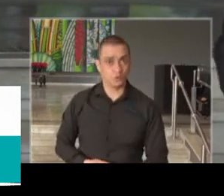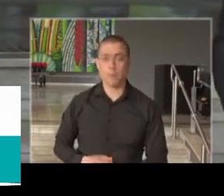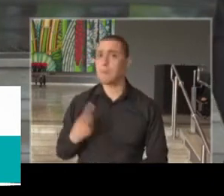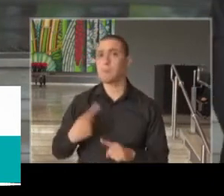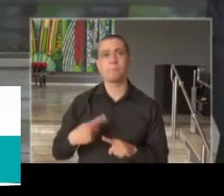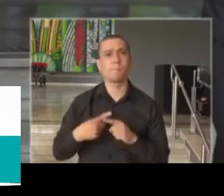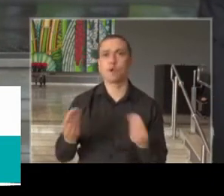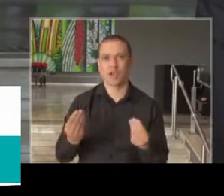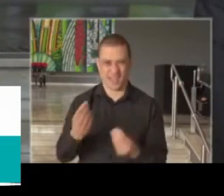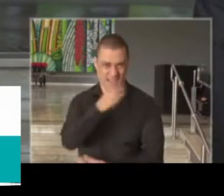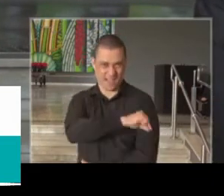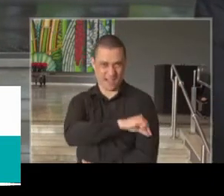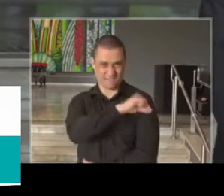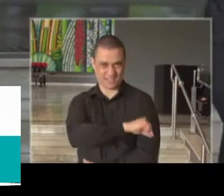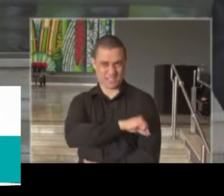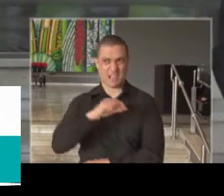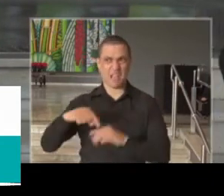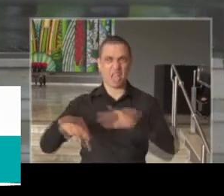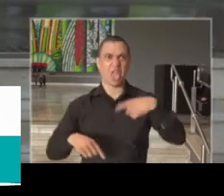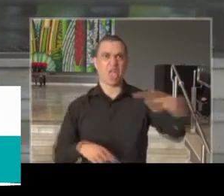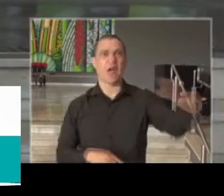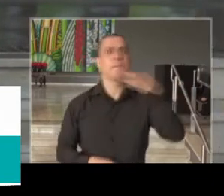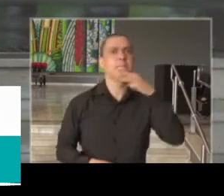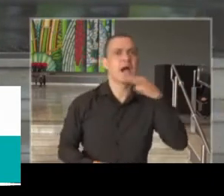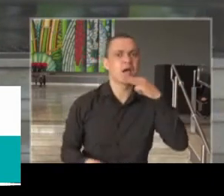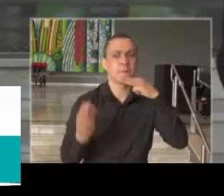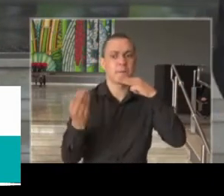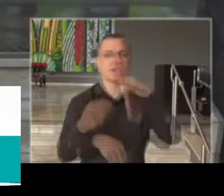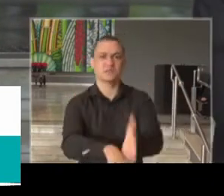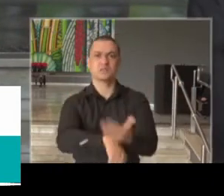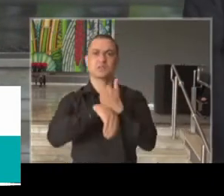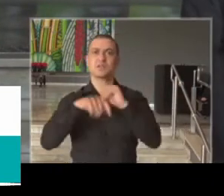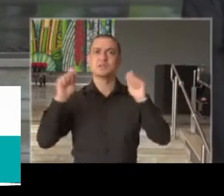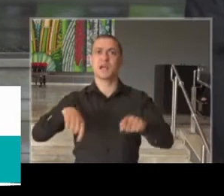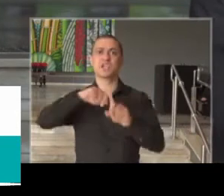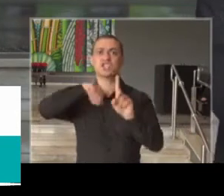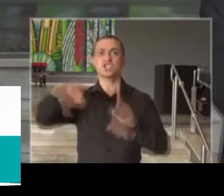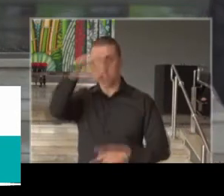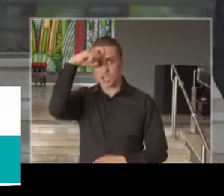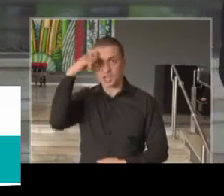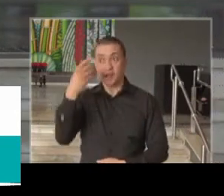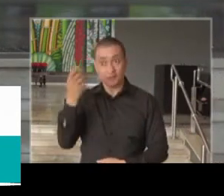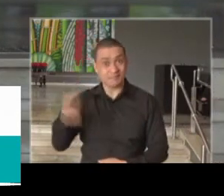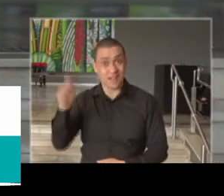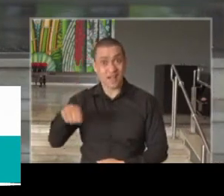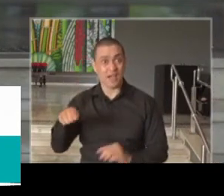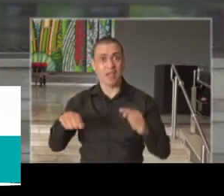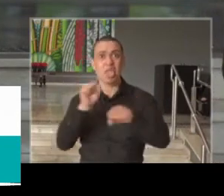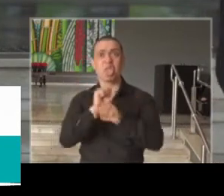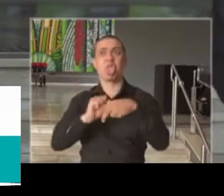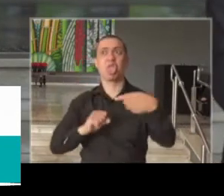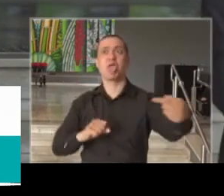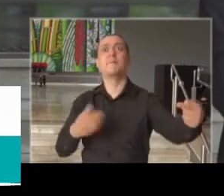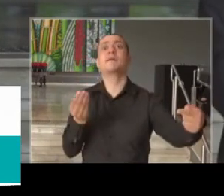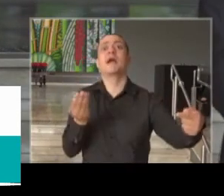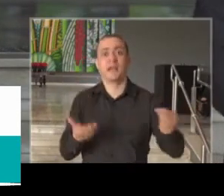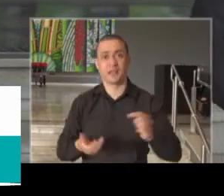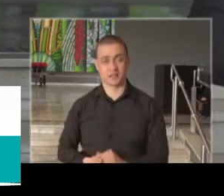que vacinar em março se podemos iniciar a vacinação em janeiro para salvar mais